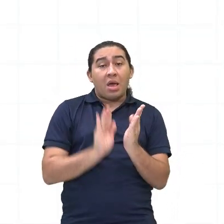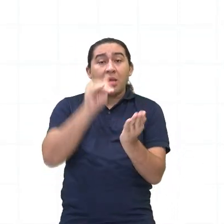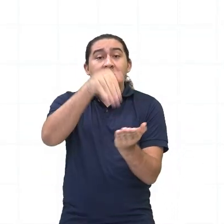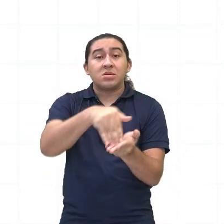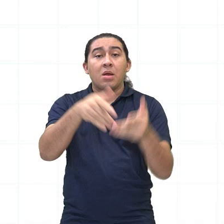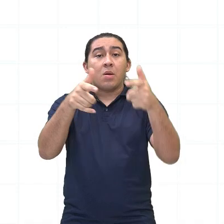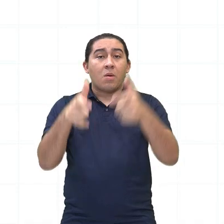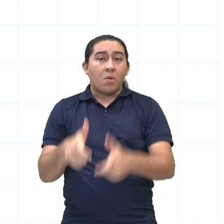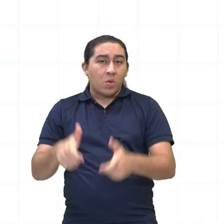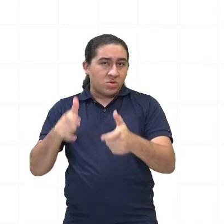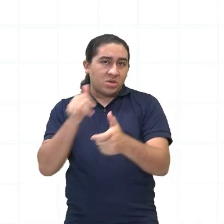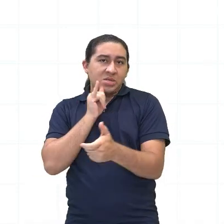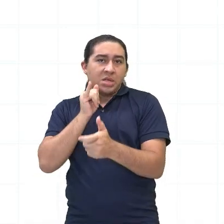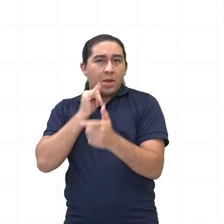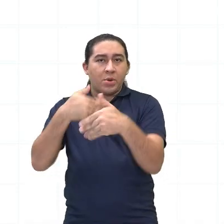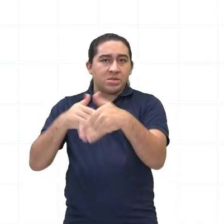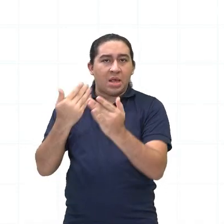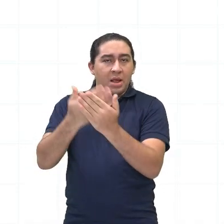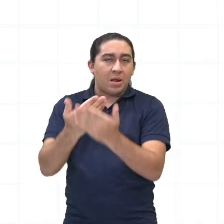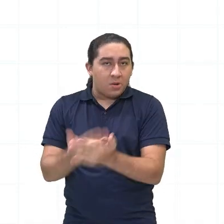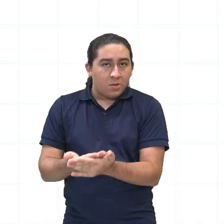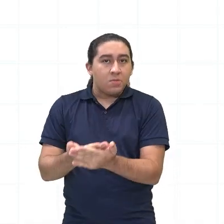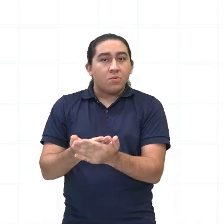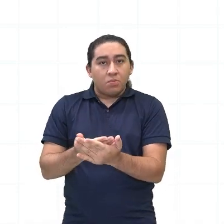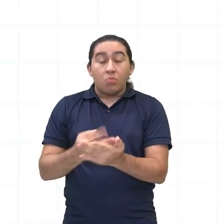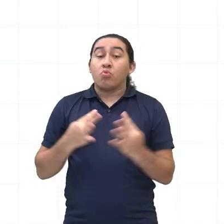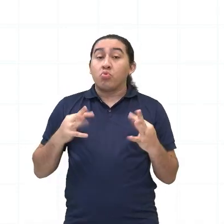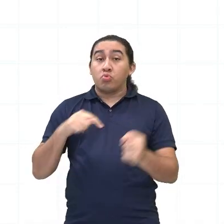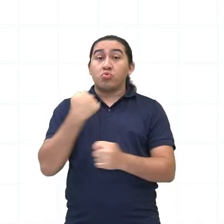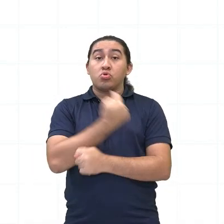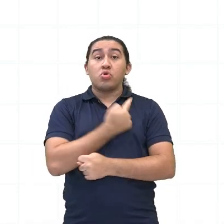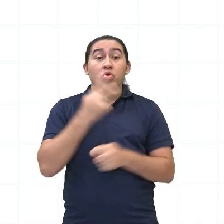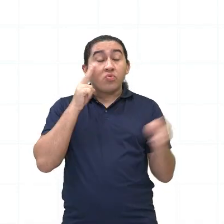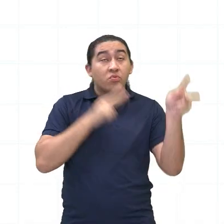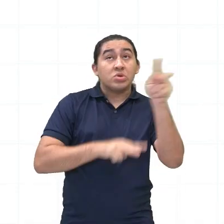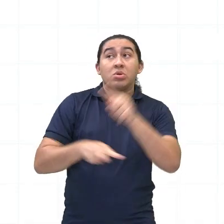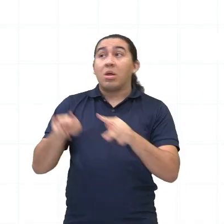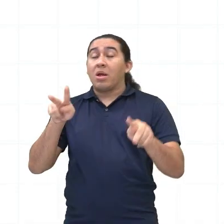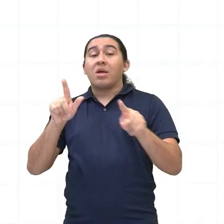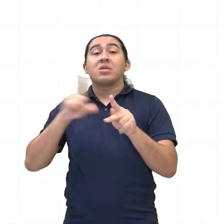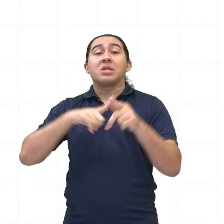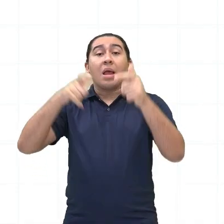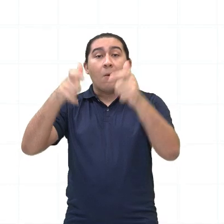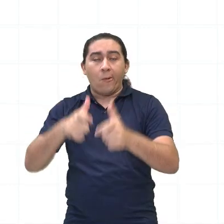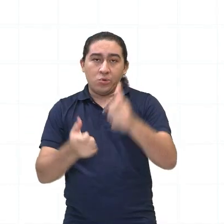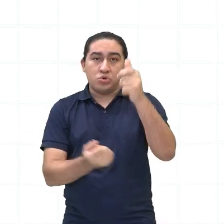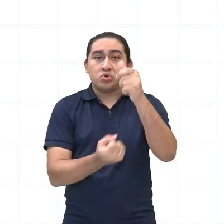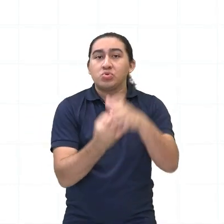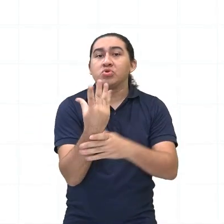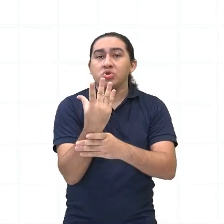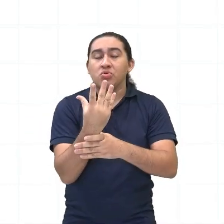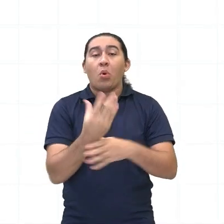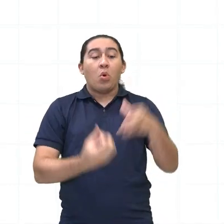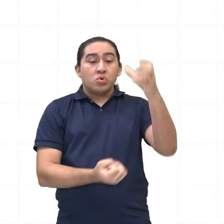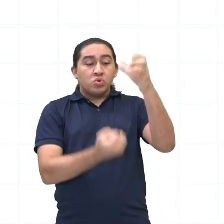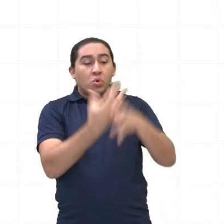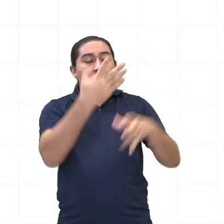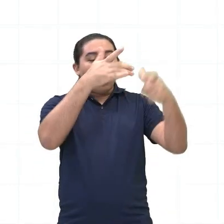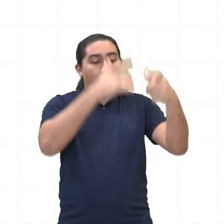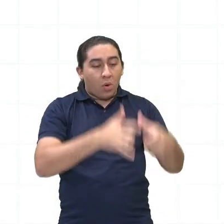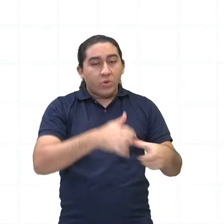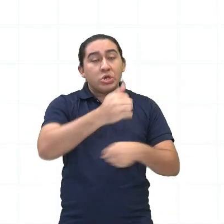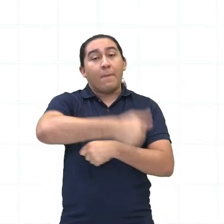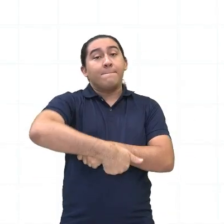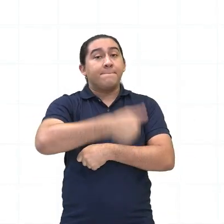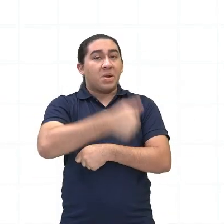sala de aula, né? Então, tudo que a gente tem ao nosso redor vem de um lugar e normalmente esses recursos naturais vêm